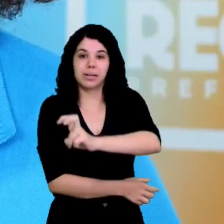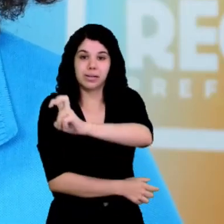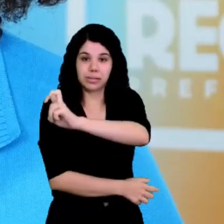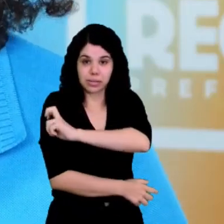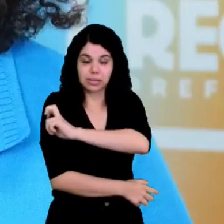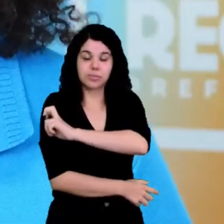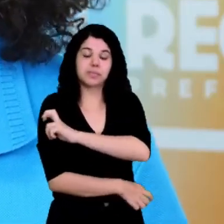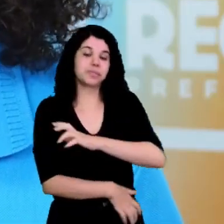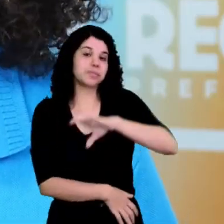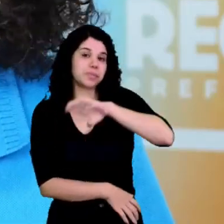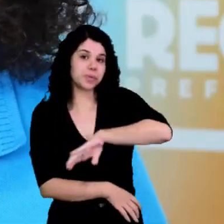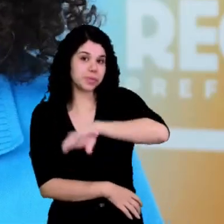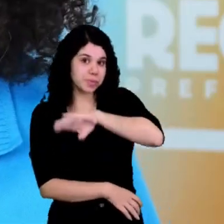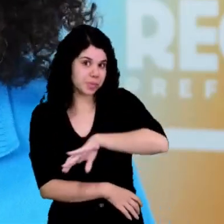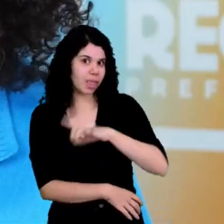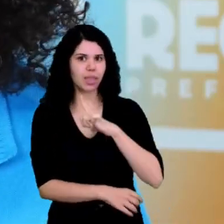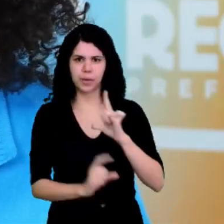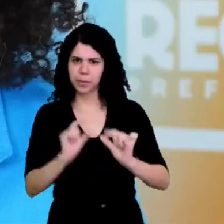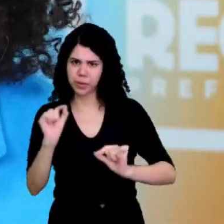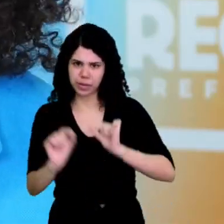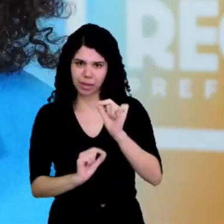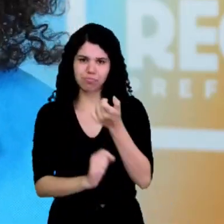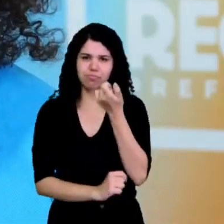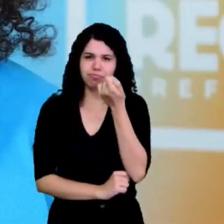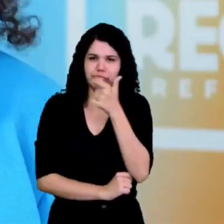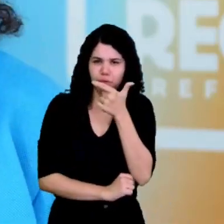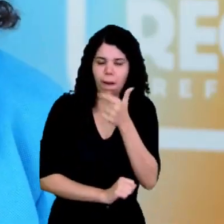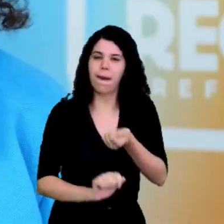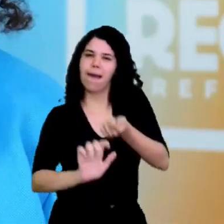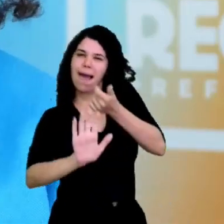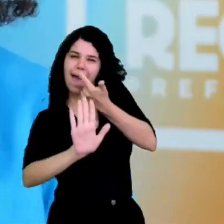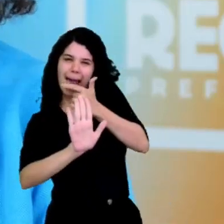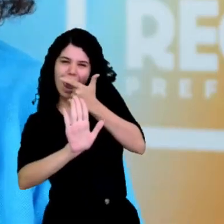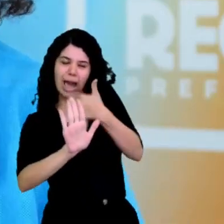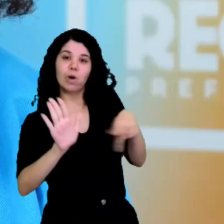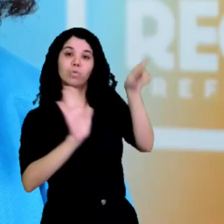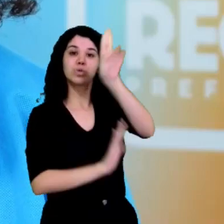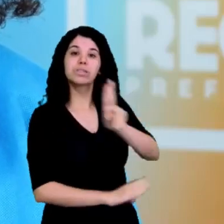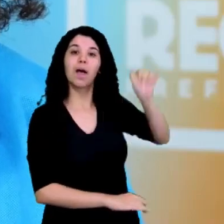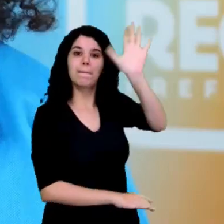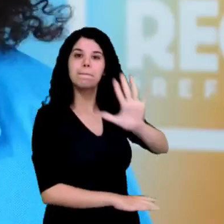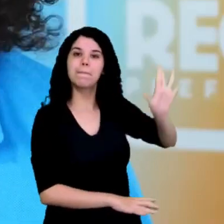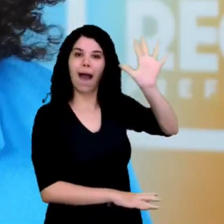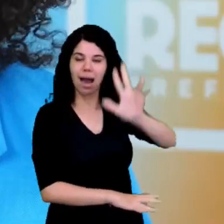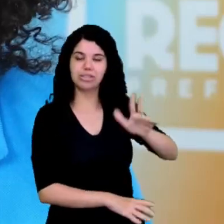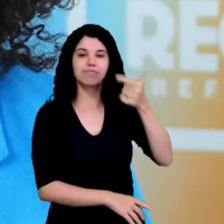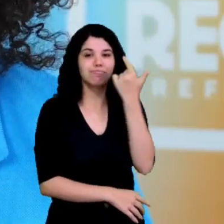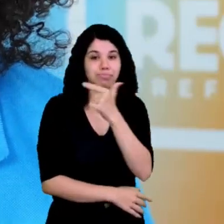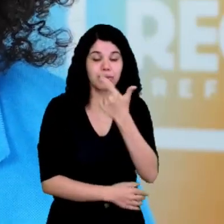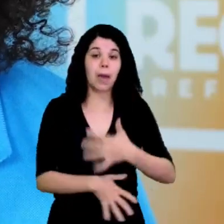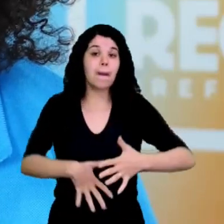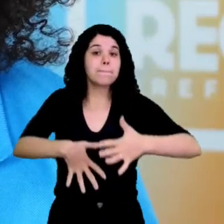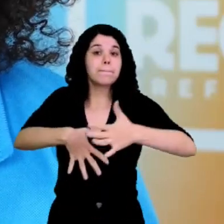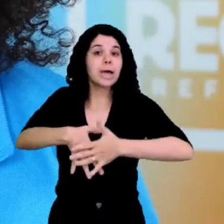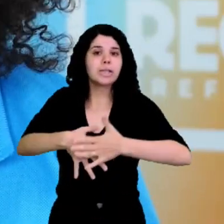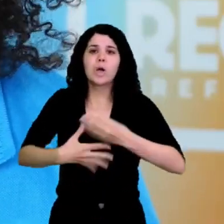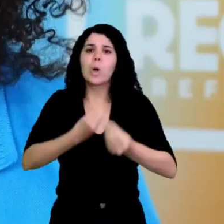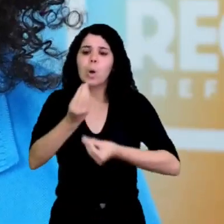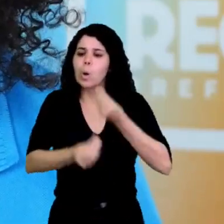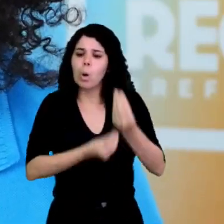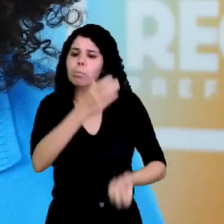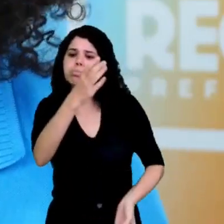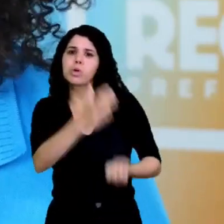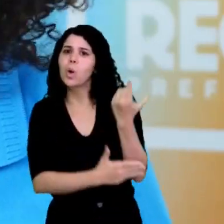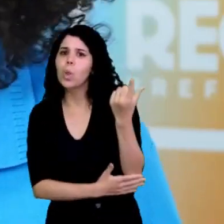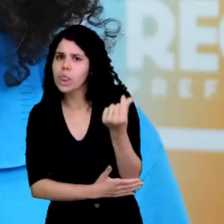língua portuguesa, teremos humor e ironia em memes. E em matemática, como surgiu o dinheiro?